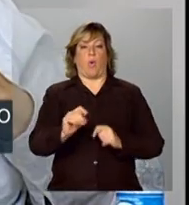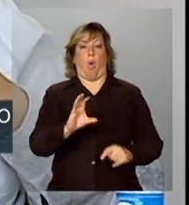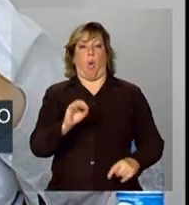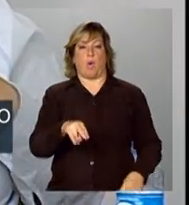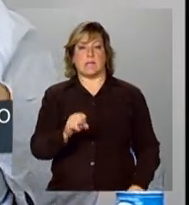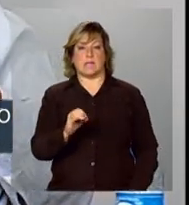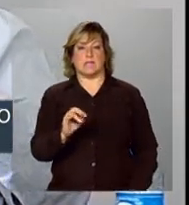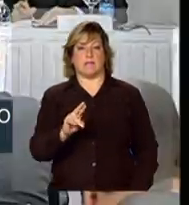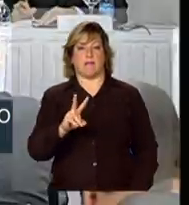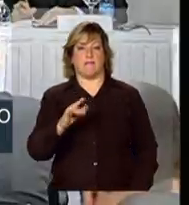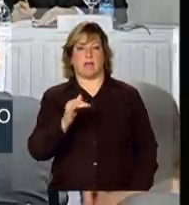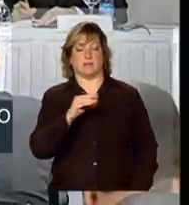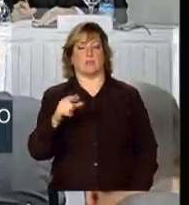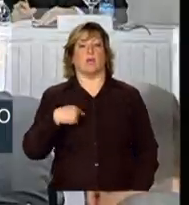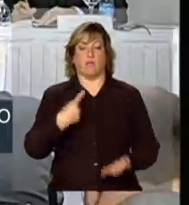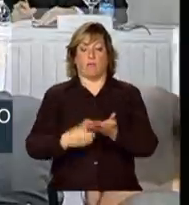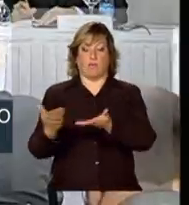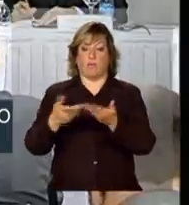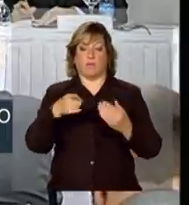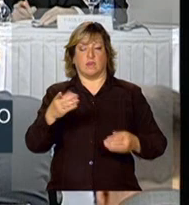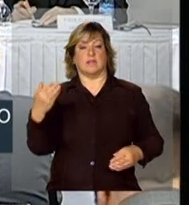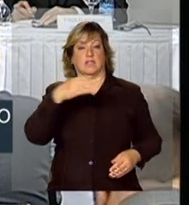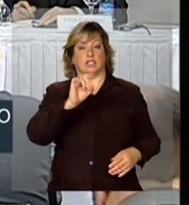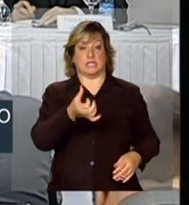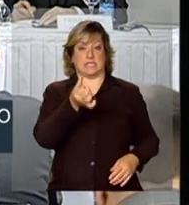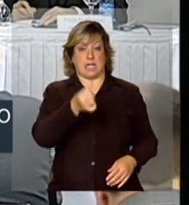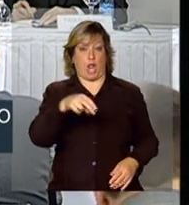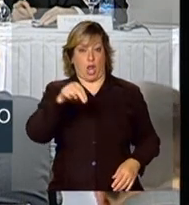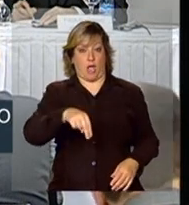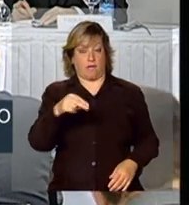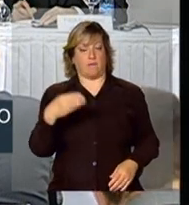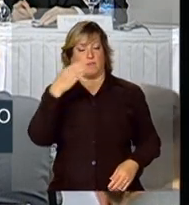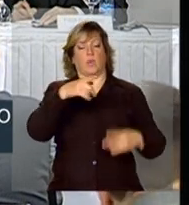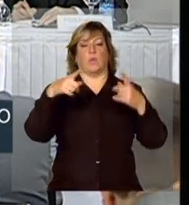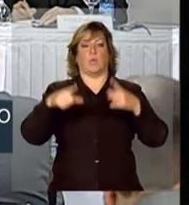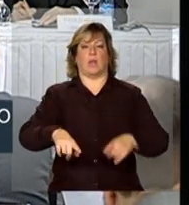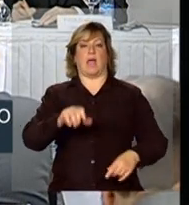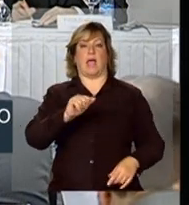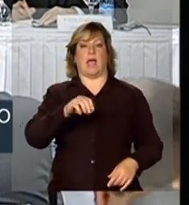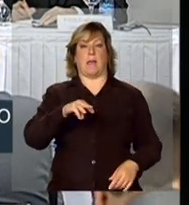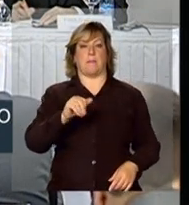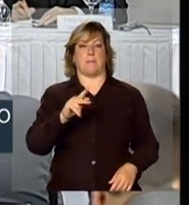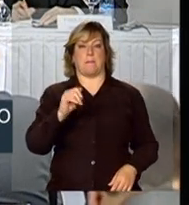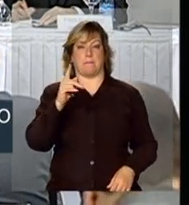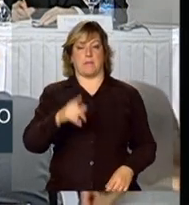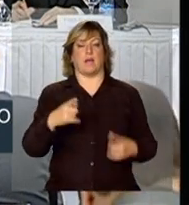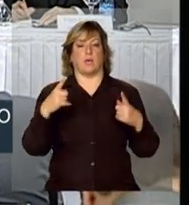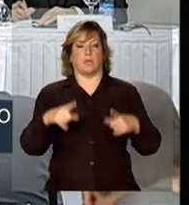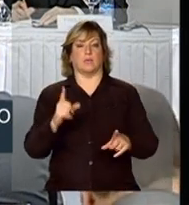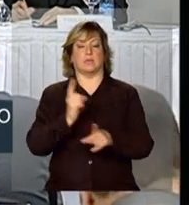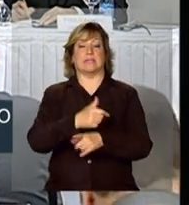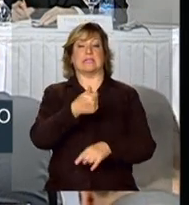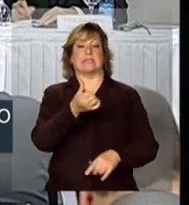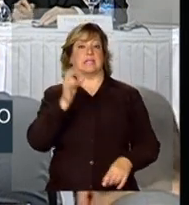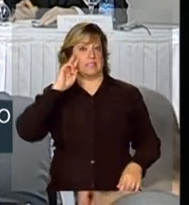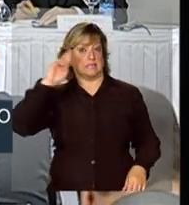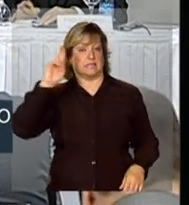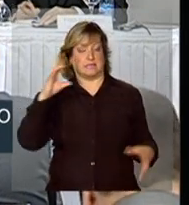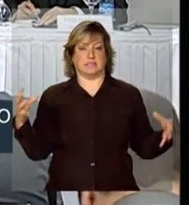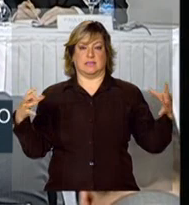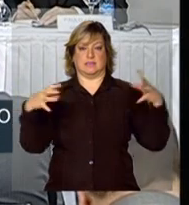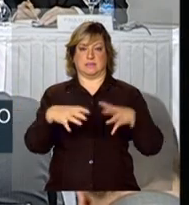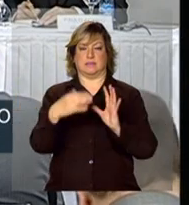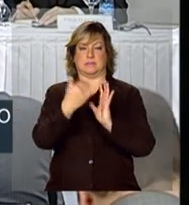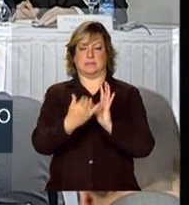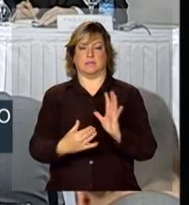vou te convidar para ir dia 6 de novembro, ao Amapá, onde vai ter o grande encontro dos povos das florestas, são 600 lideranças que se desdobram da nossa